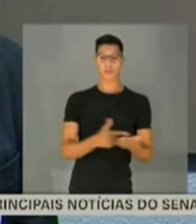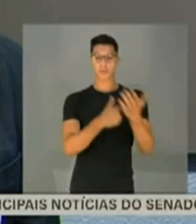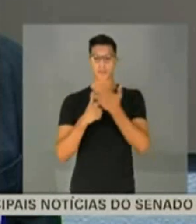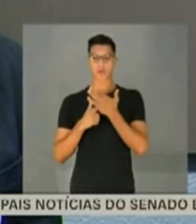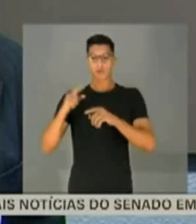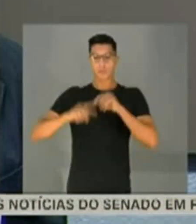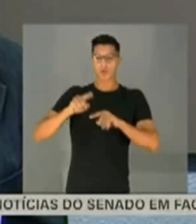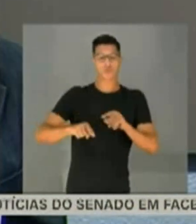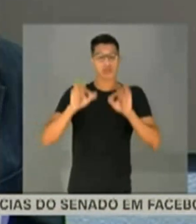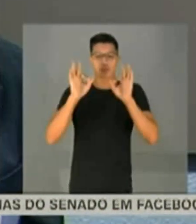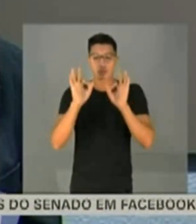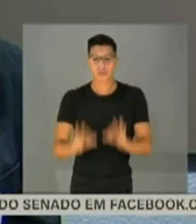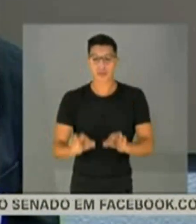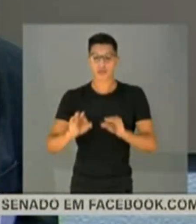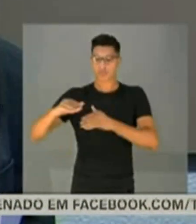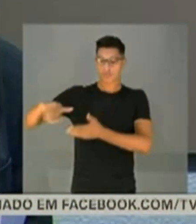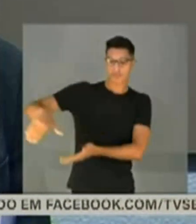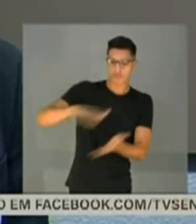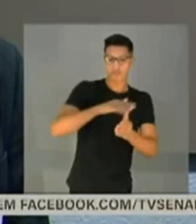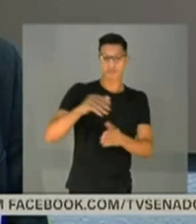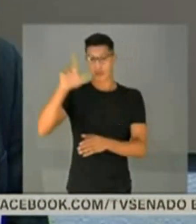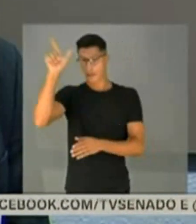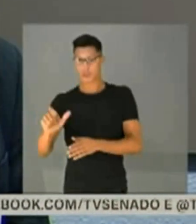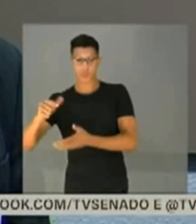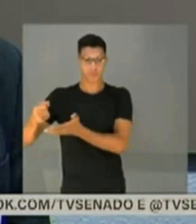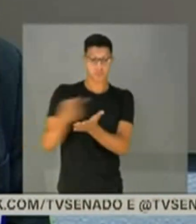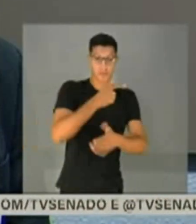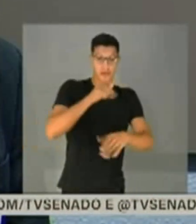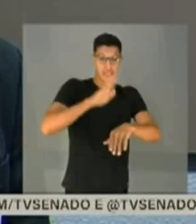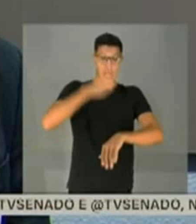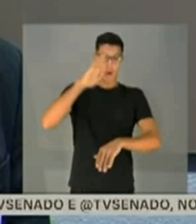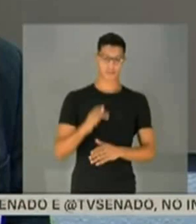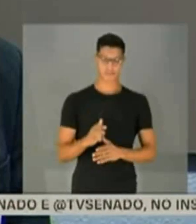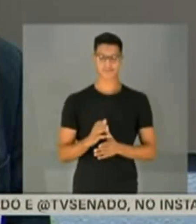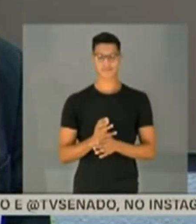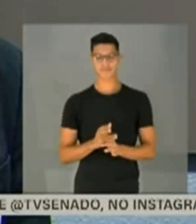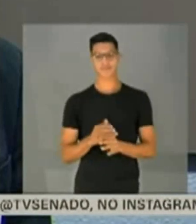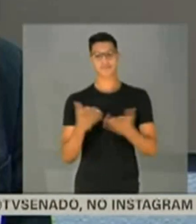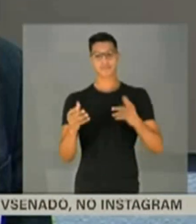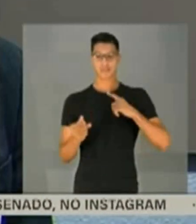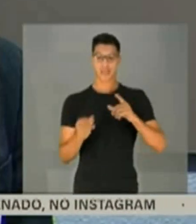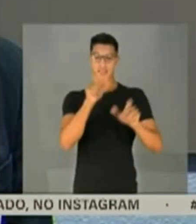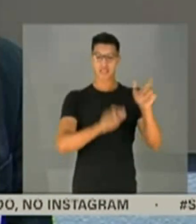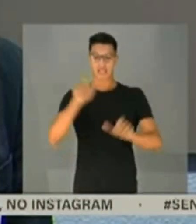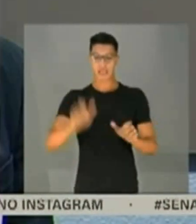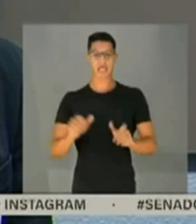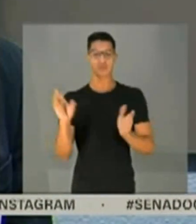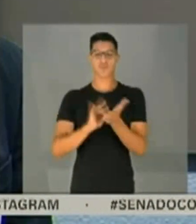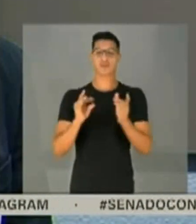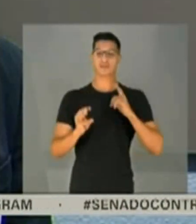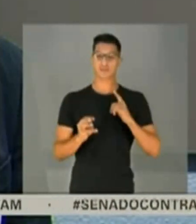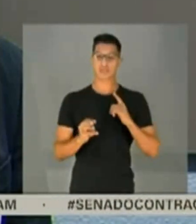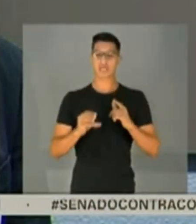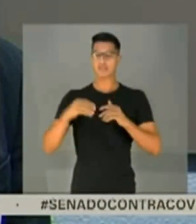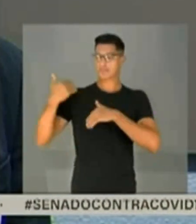verdadeiro em relação à compra de vacinas, e sim à compra de luvas por Miranda, certo? Pelo Luiz